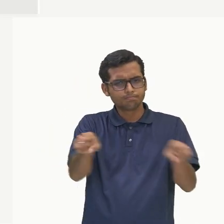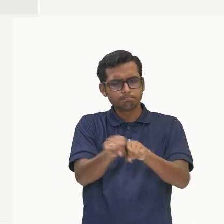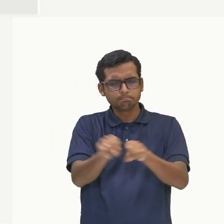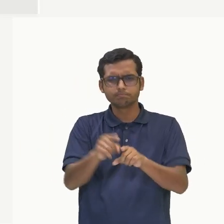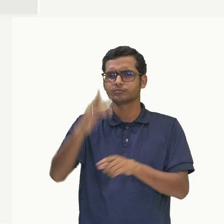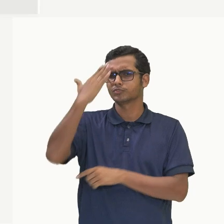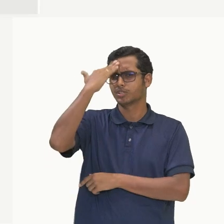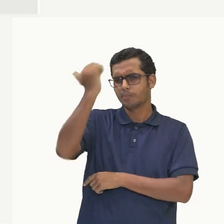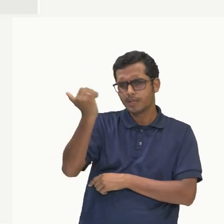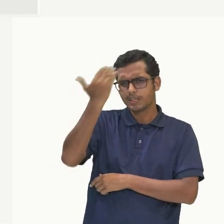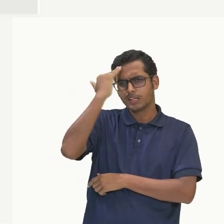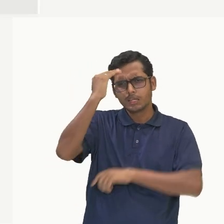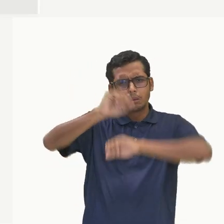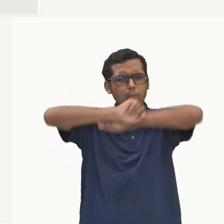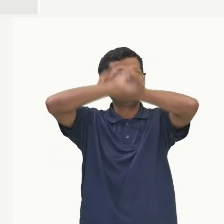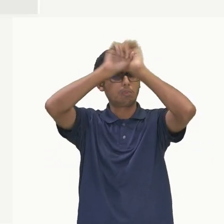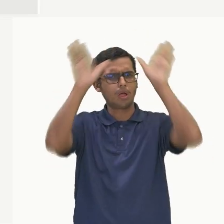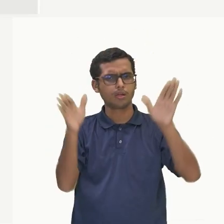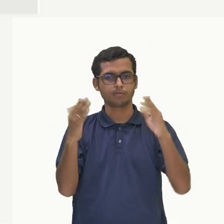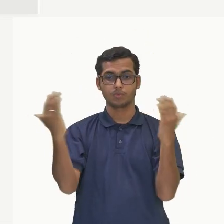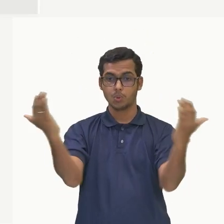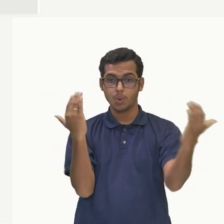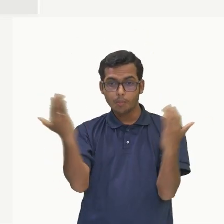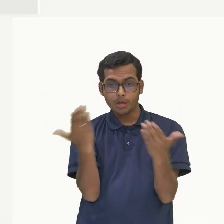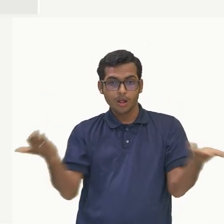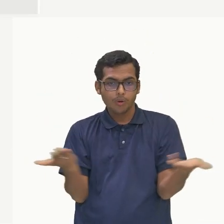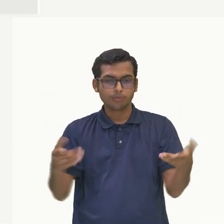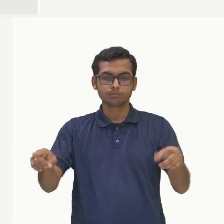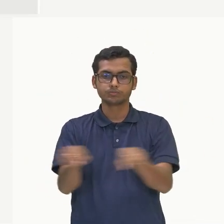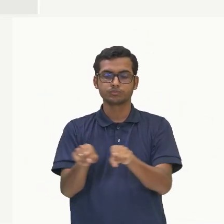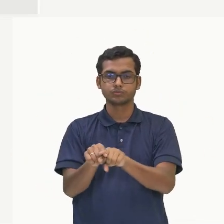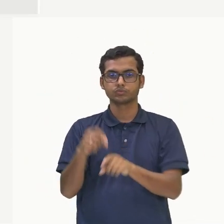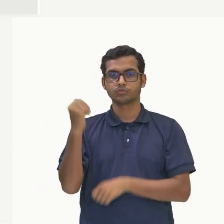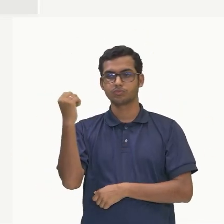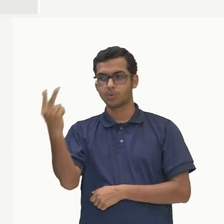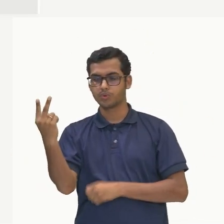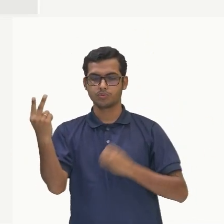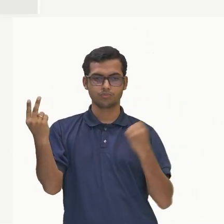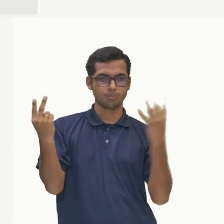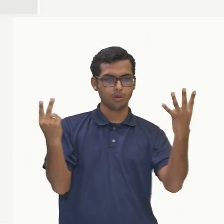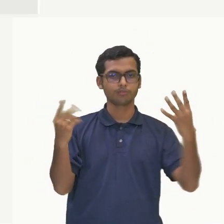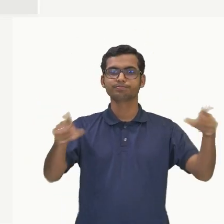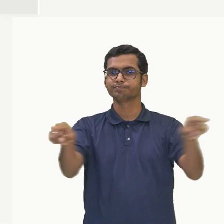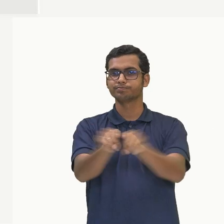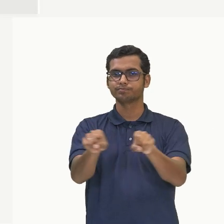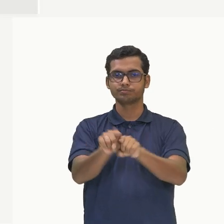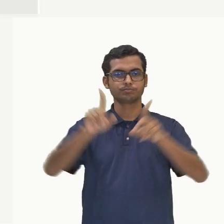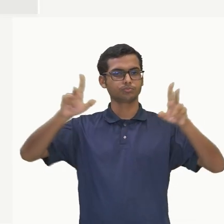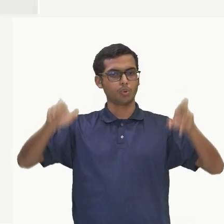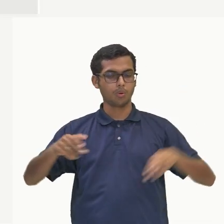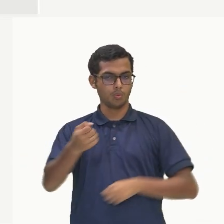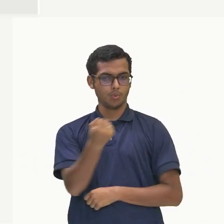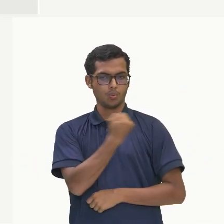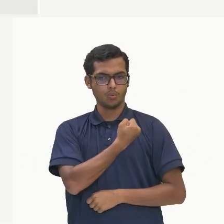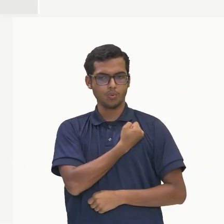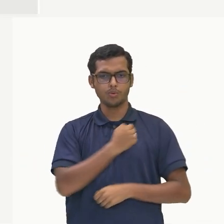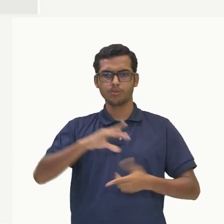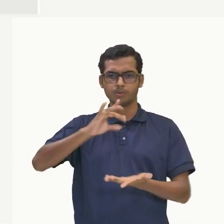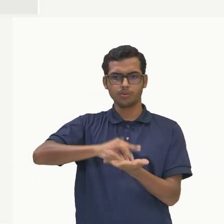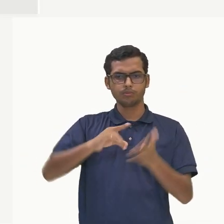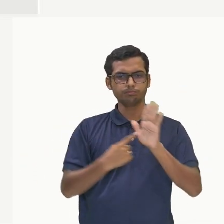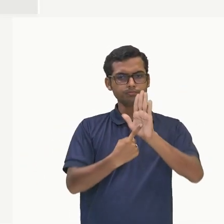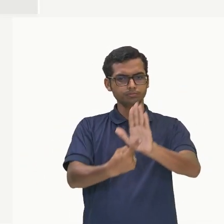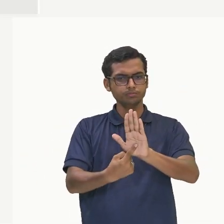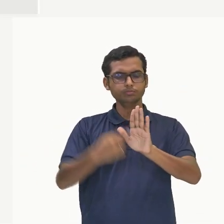tá? Se eu for comparar o 2 com o 4, da mesma forma, um número que vai,